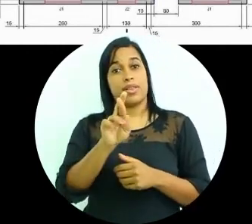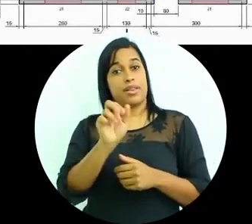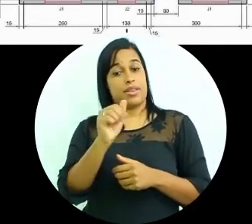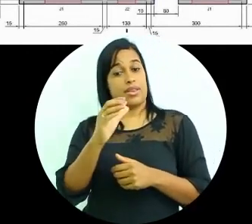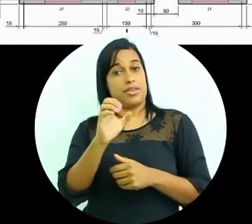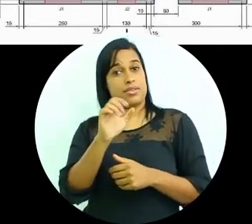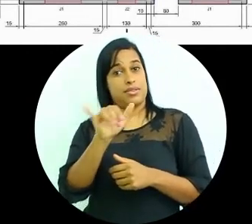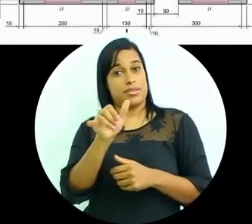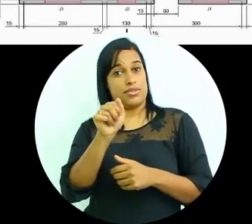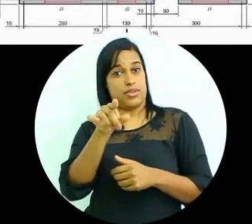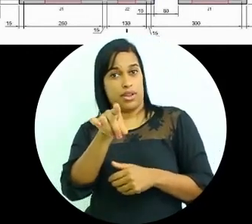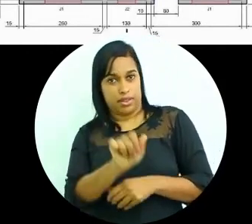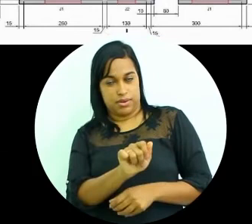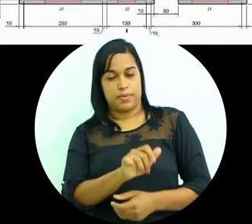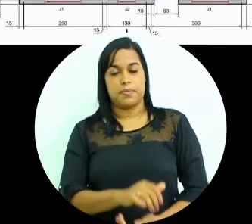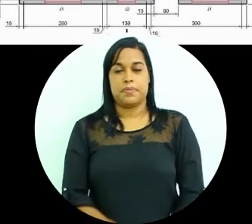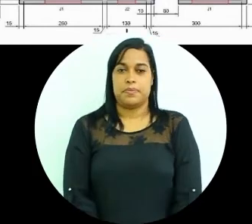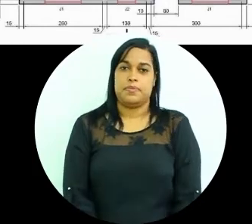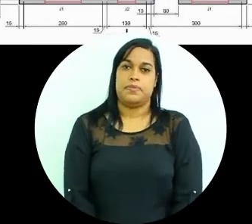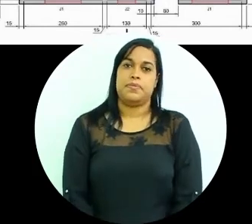tracejada.